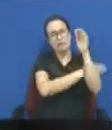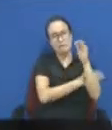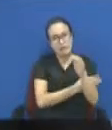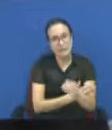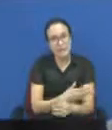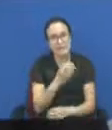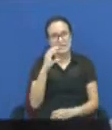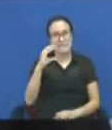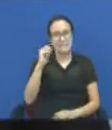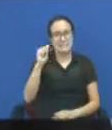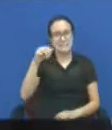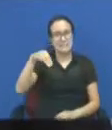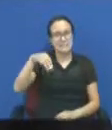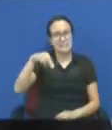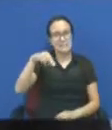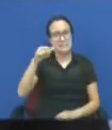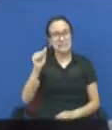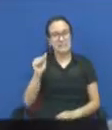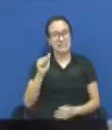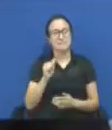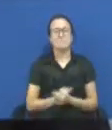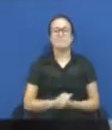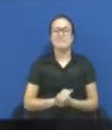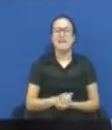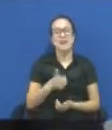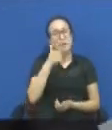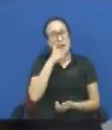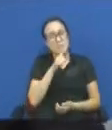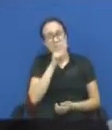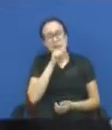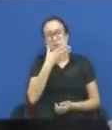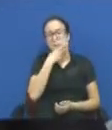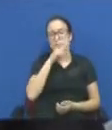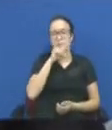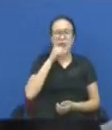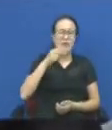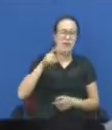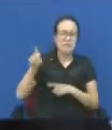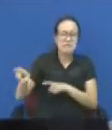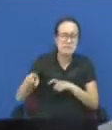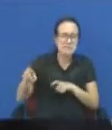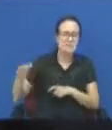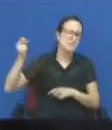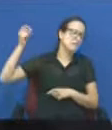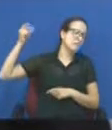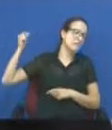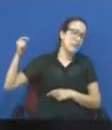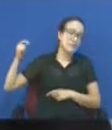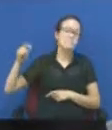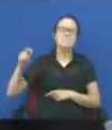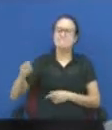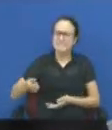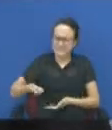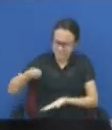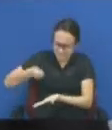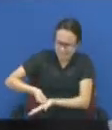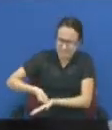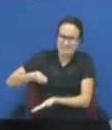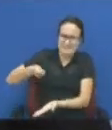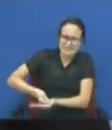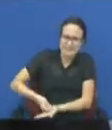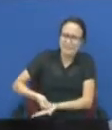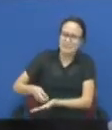pais, é forçado, né, a mão escrava, né? Aquela, né, vai lá, ferro e frio, né? Não, você tem que